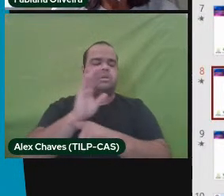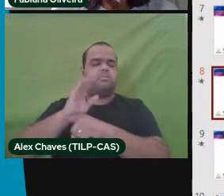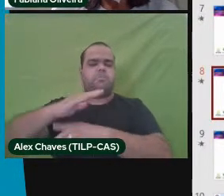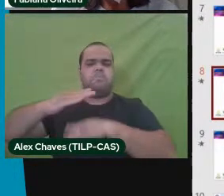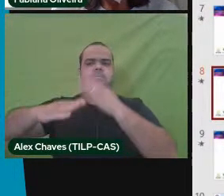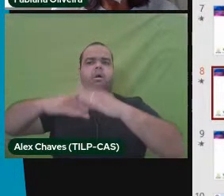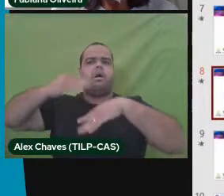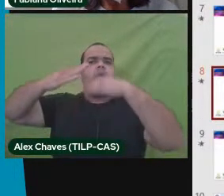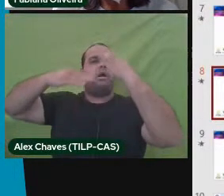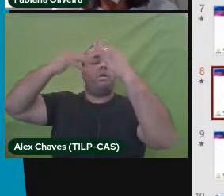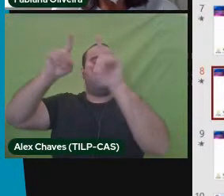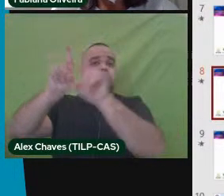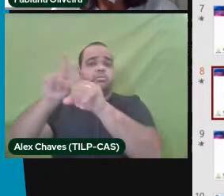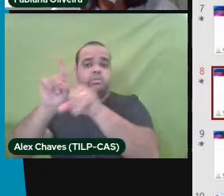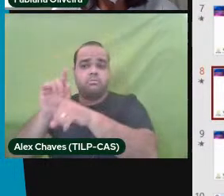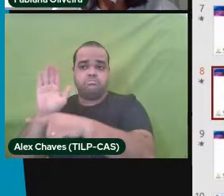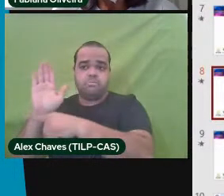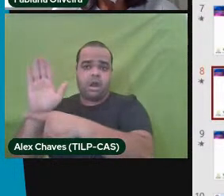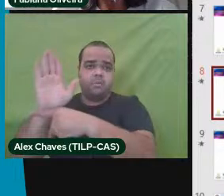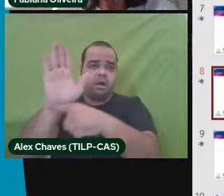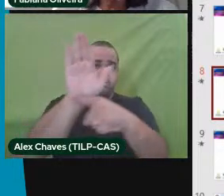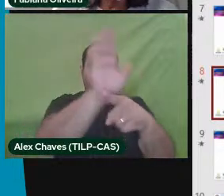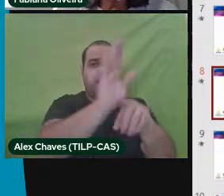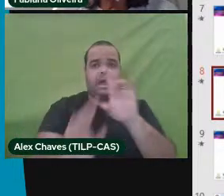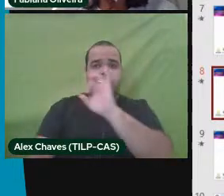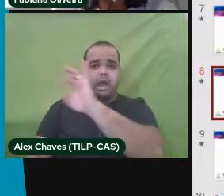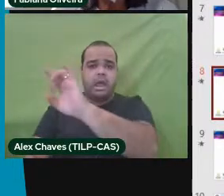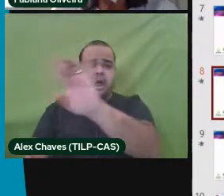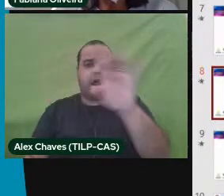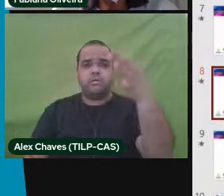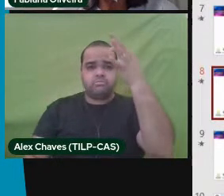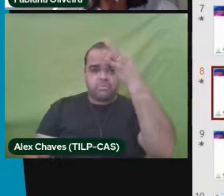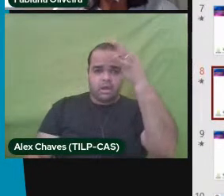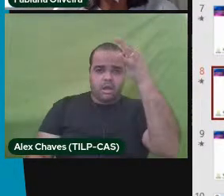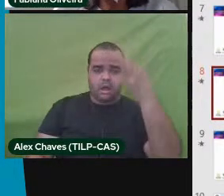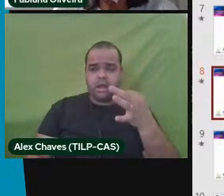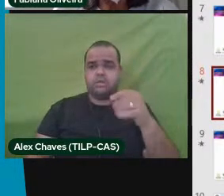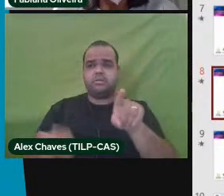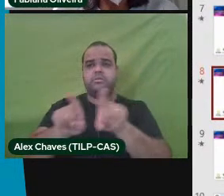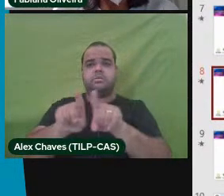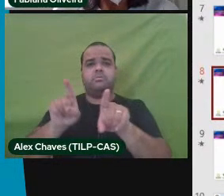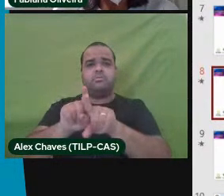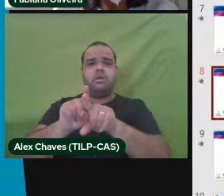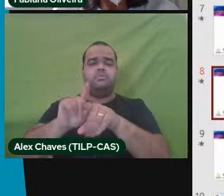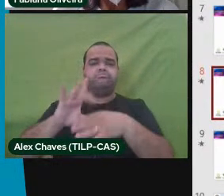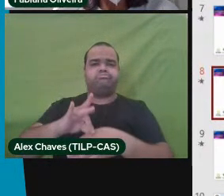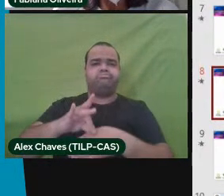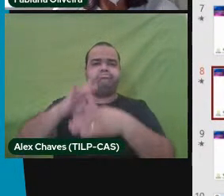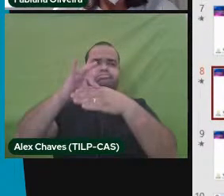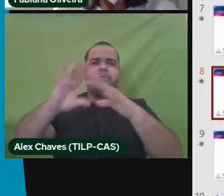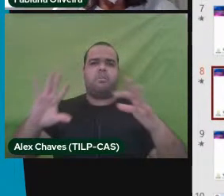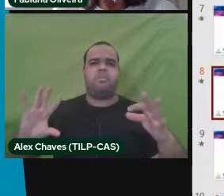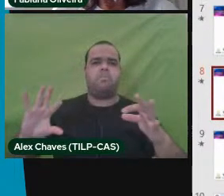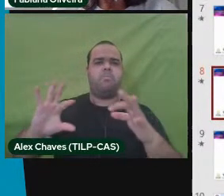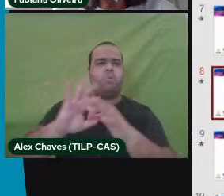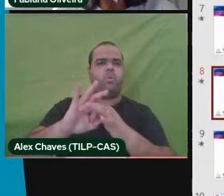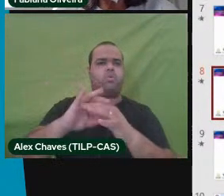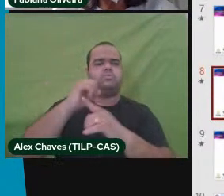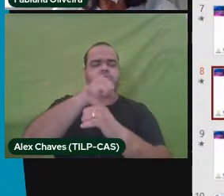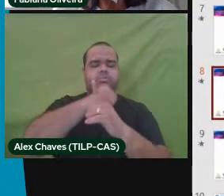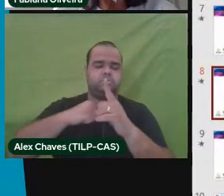de ajudar-nos a compreender e também favorecer a coesão social.